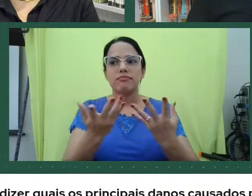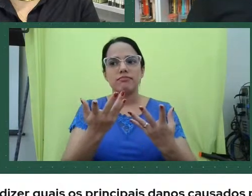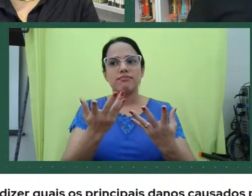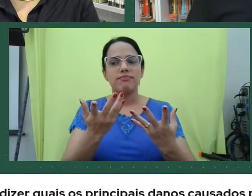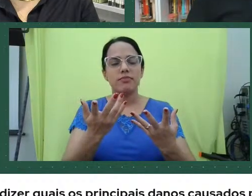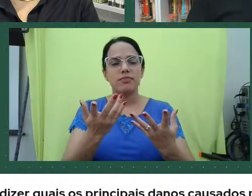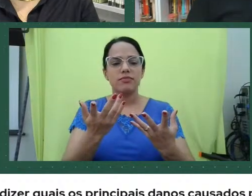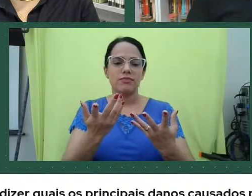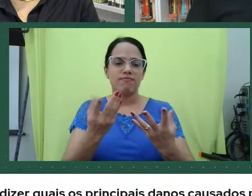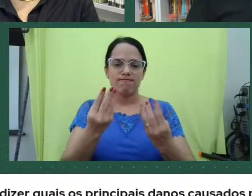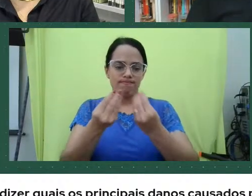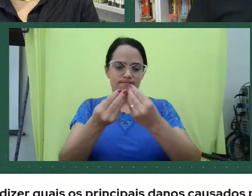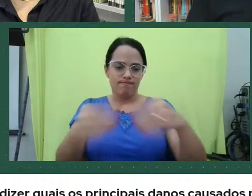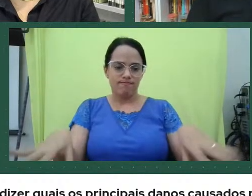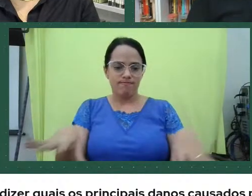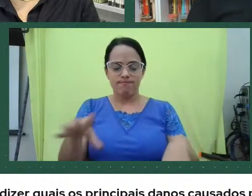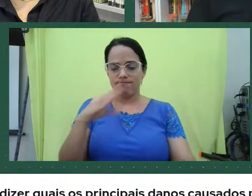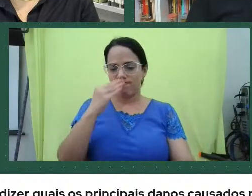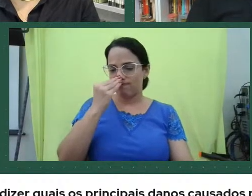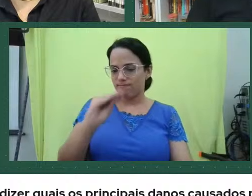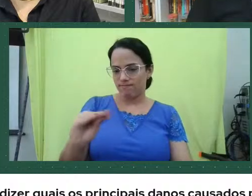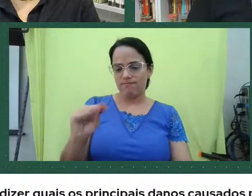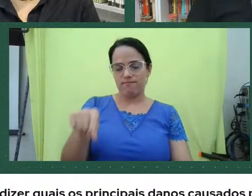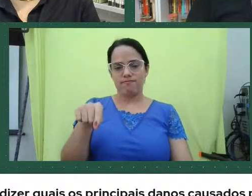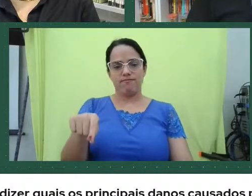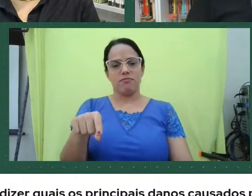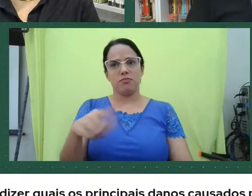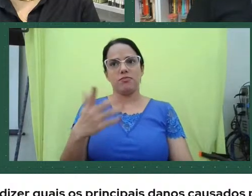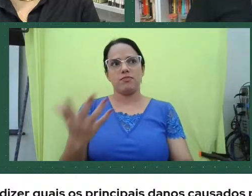né, um total descaso e um total...